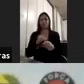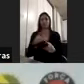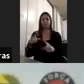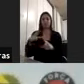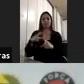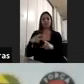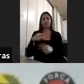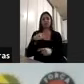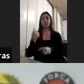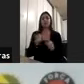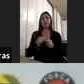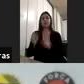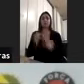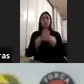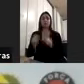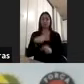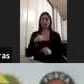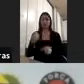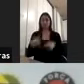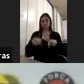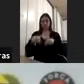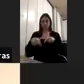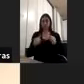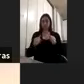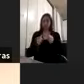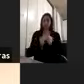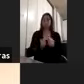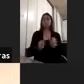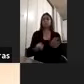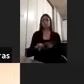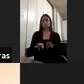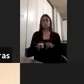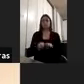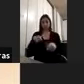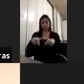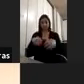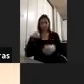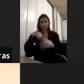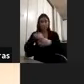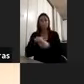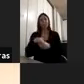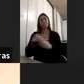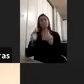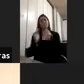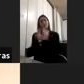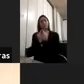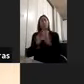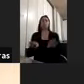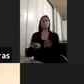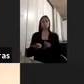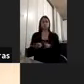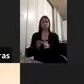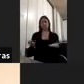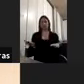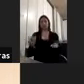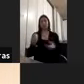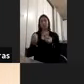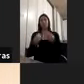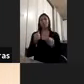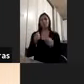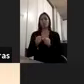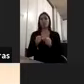são funcionários da fábrica, vocês têm direito ao acesso. Funcionários da fábrica. Entendeu, Gilson? Assim, ela